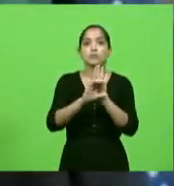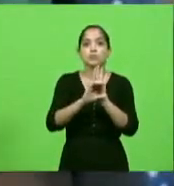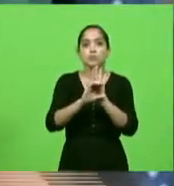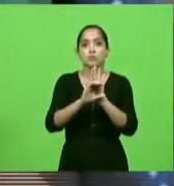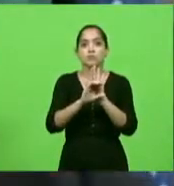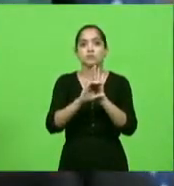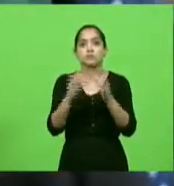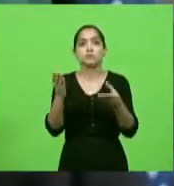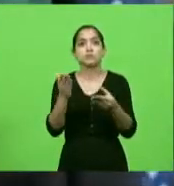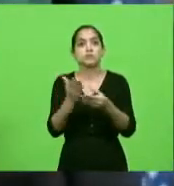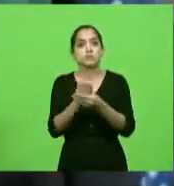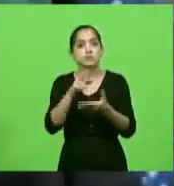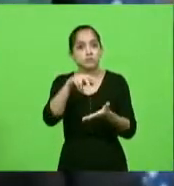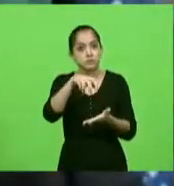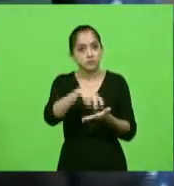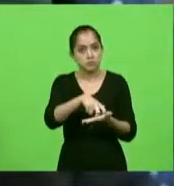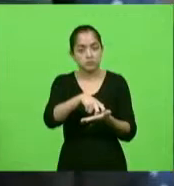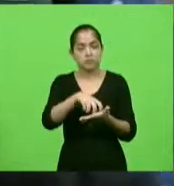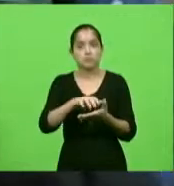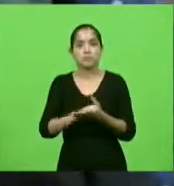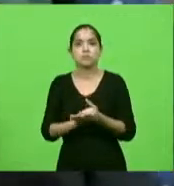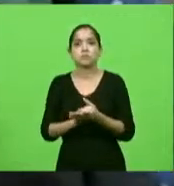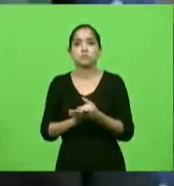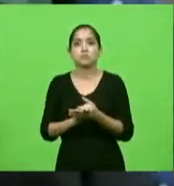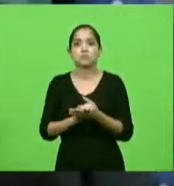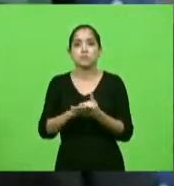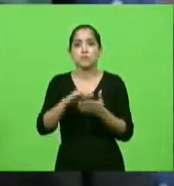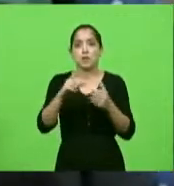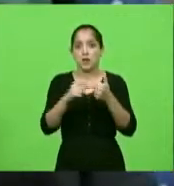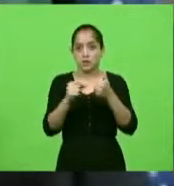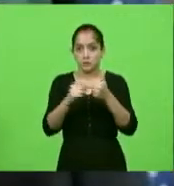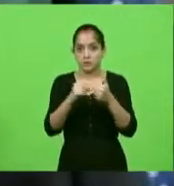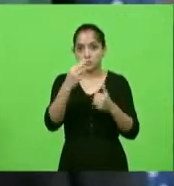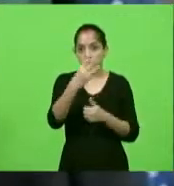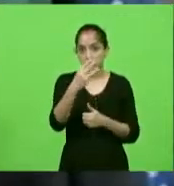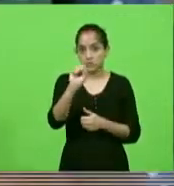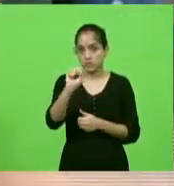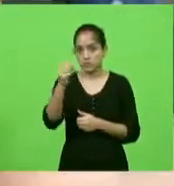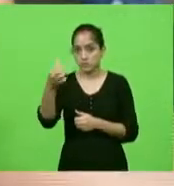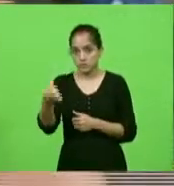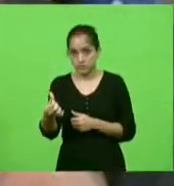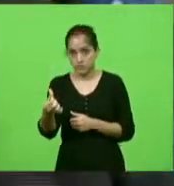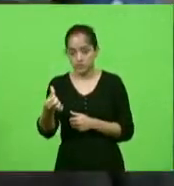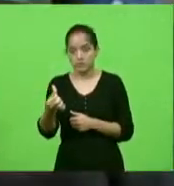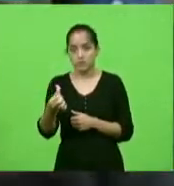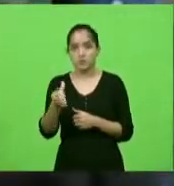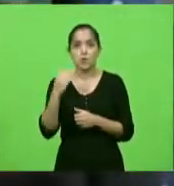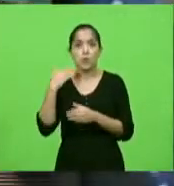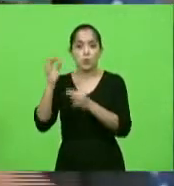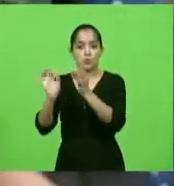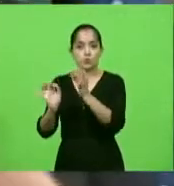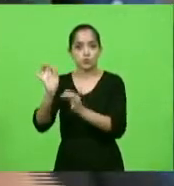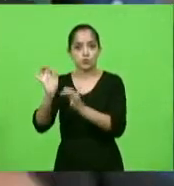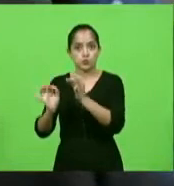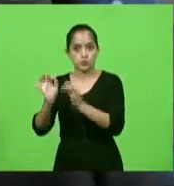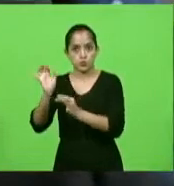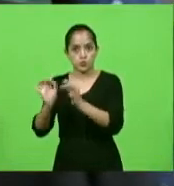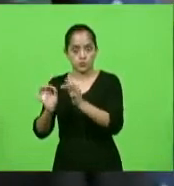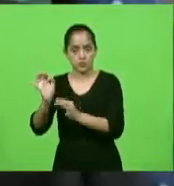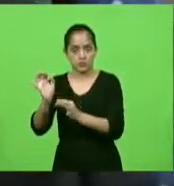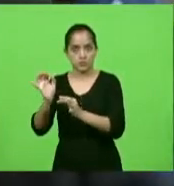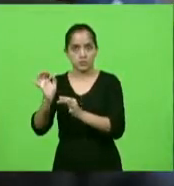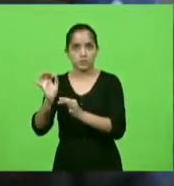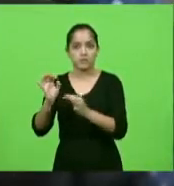Penal, que prevê, abro aspas, artigo 386, o juiz absolverá o